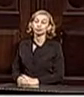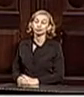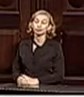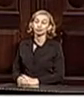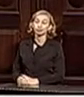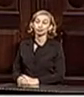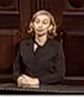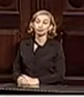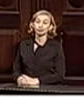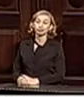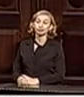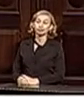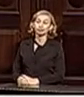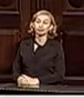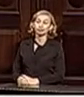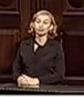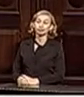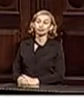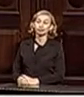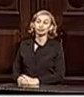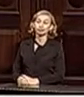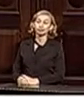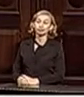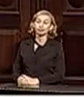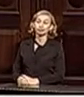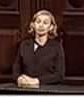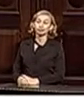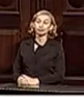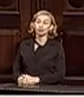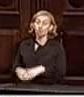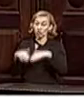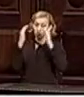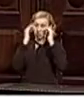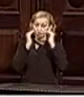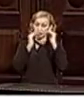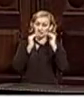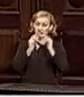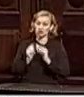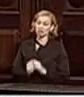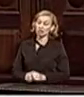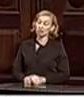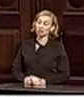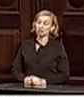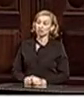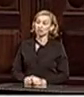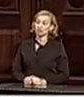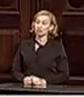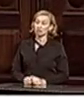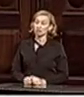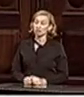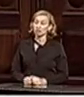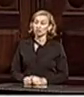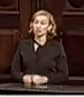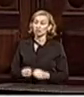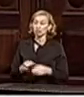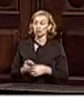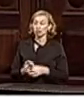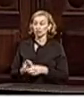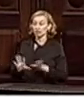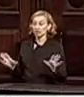o alvará de soltura ou decidir ir para uma